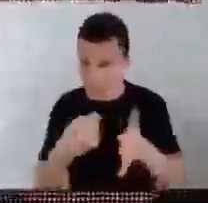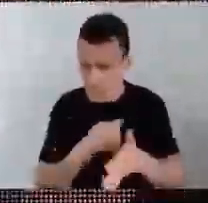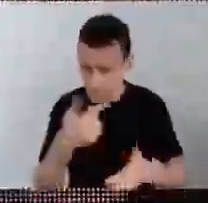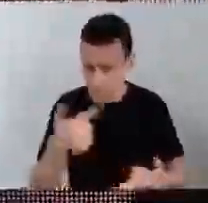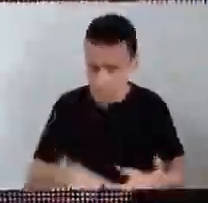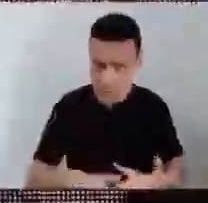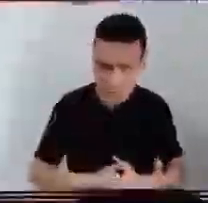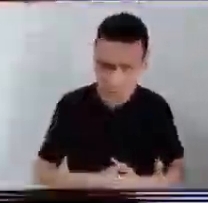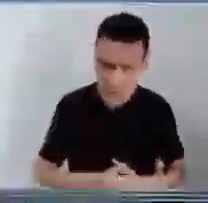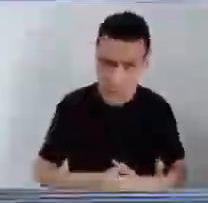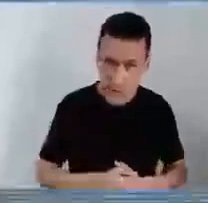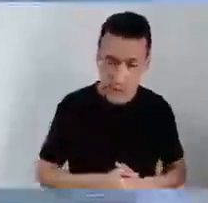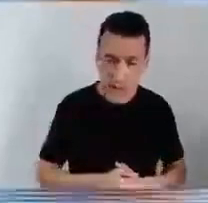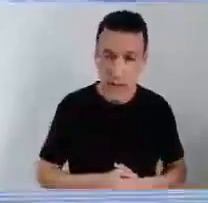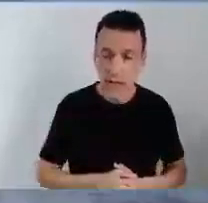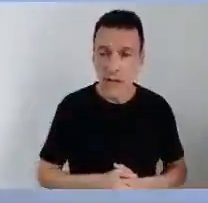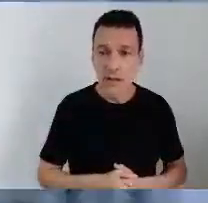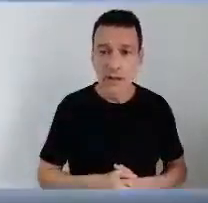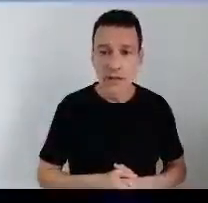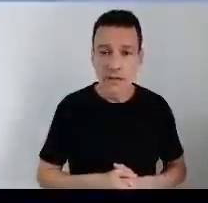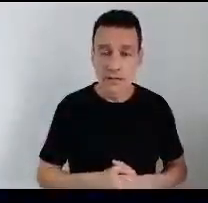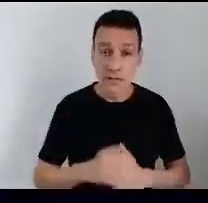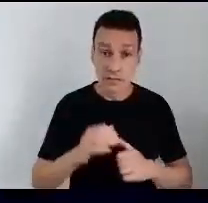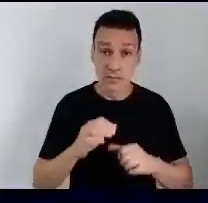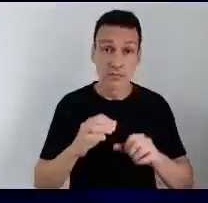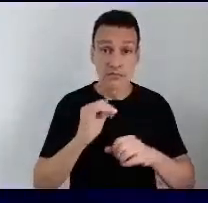Dou-lhe uma, deixa eu conferir no online aqui, deixa eu pegar o computador.